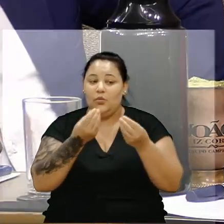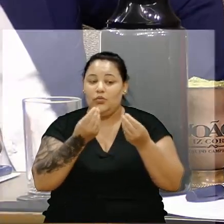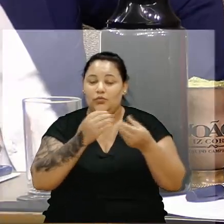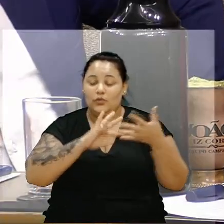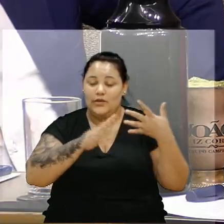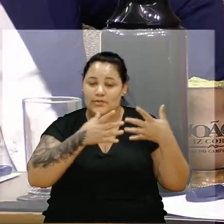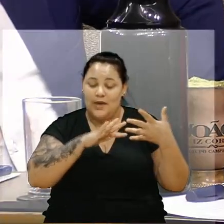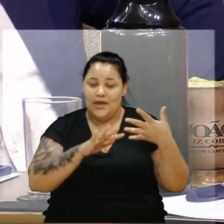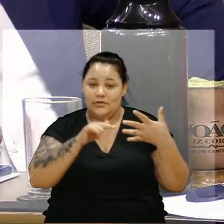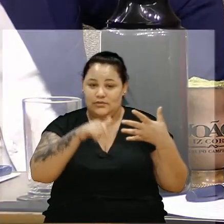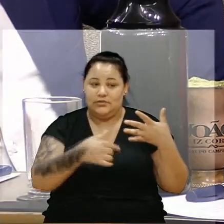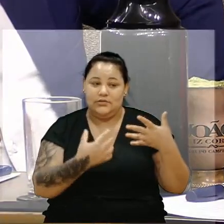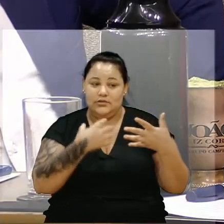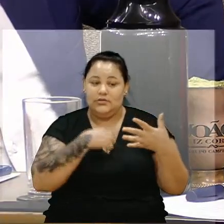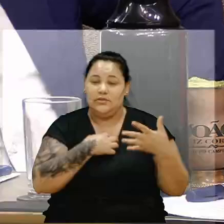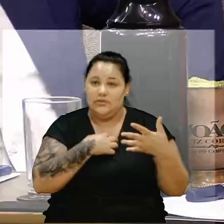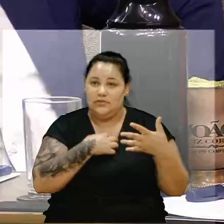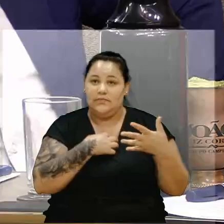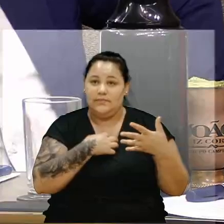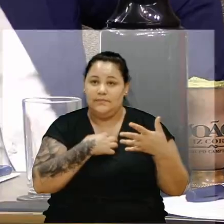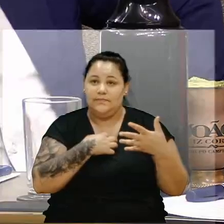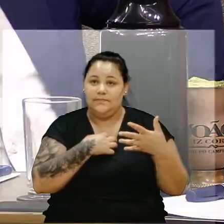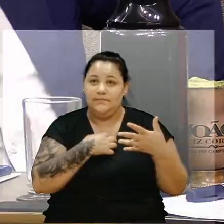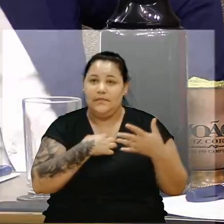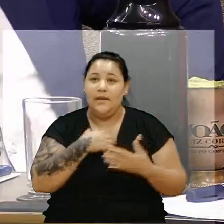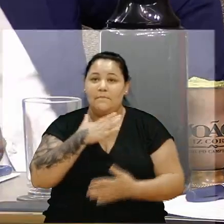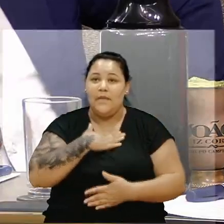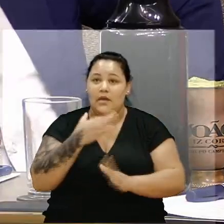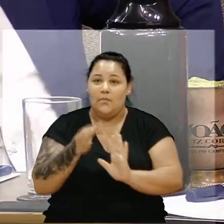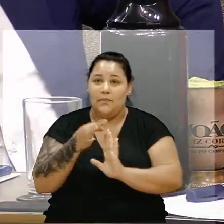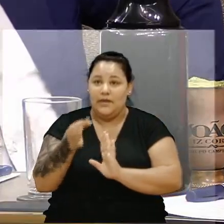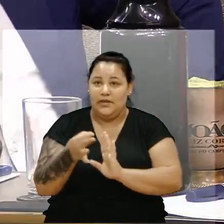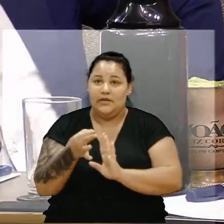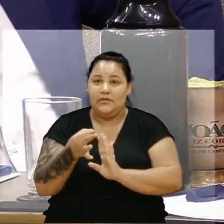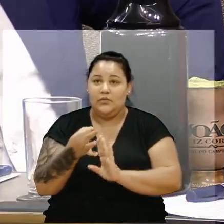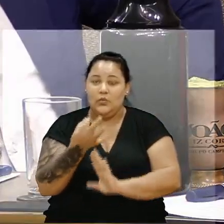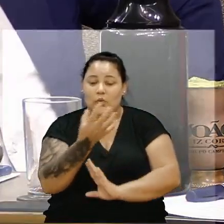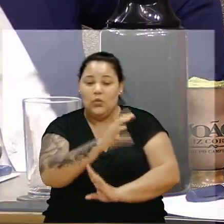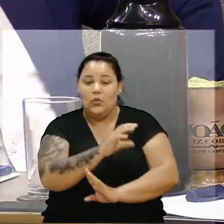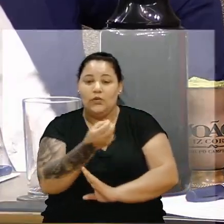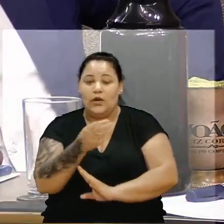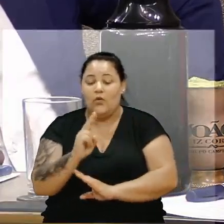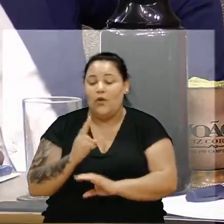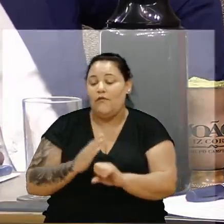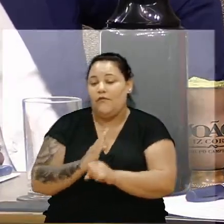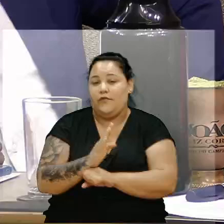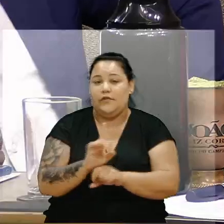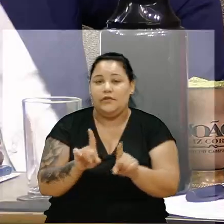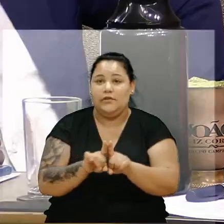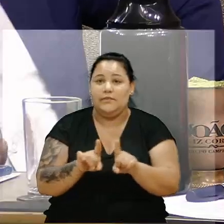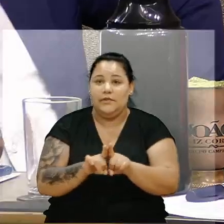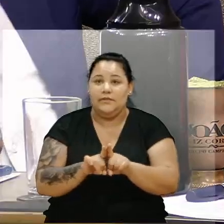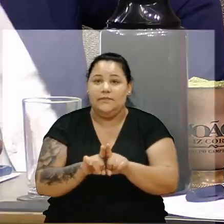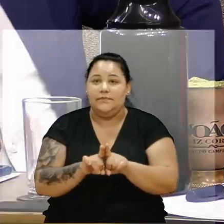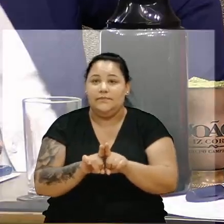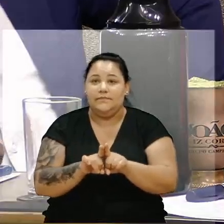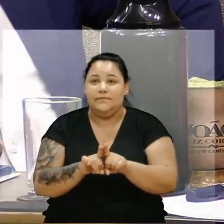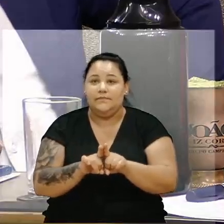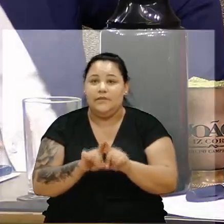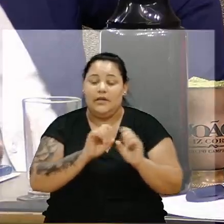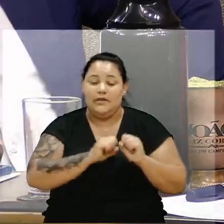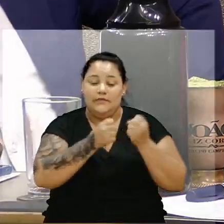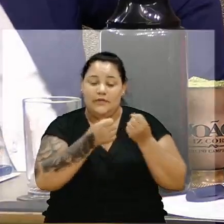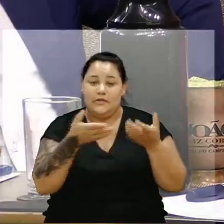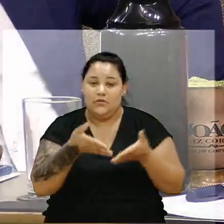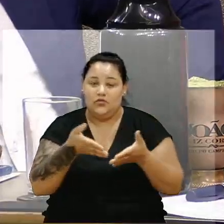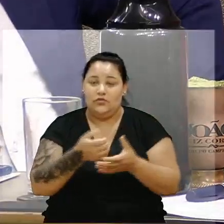aqui nas minhas posições, sejam elas contrárias ou favoráveis, e senti isso, assim, a sua firmeza hoje.